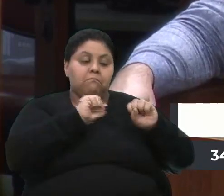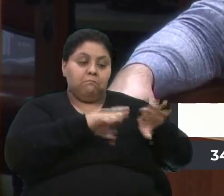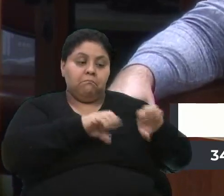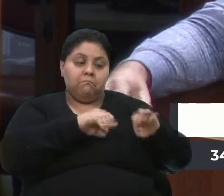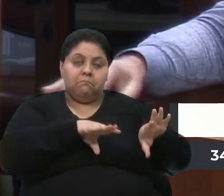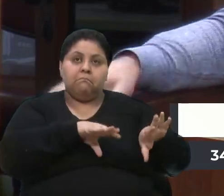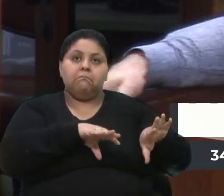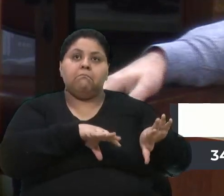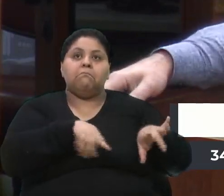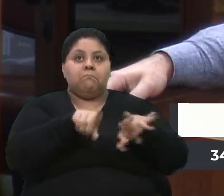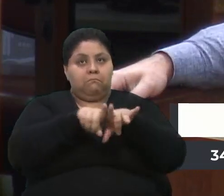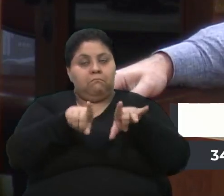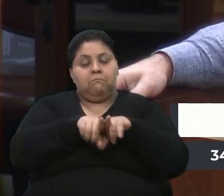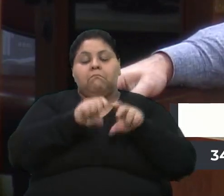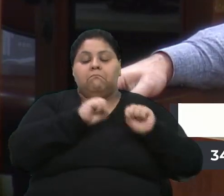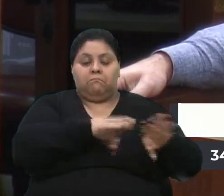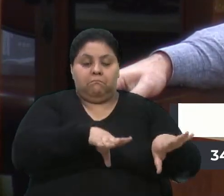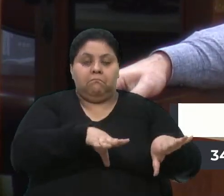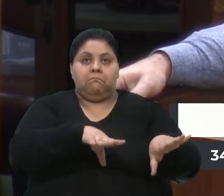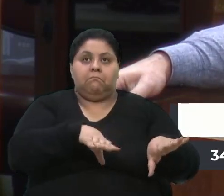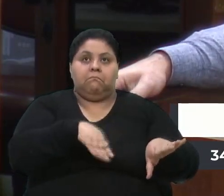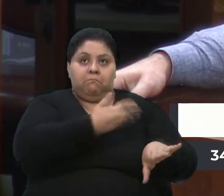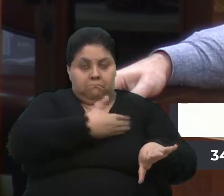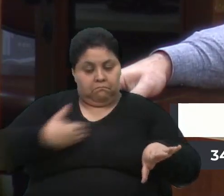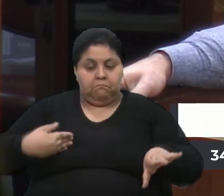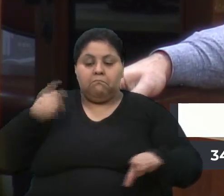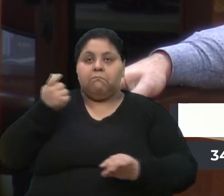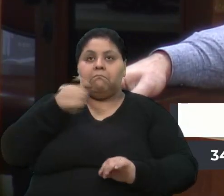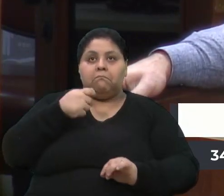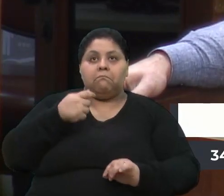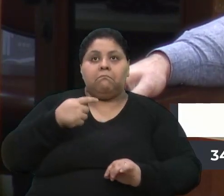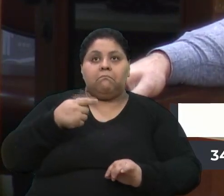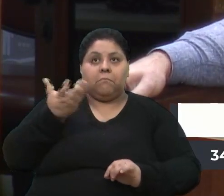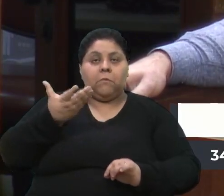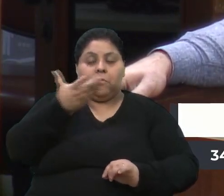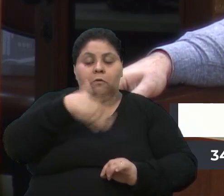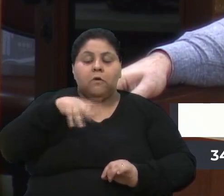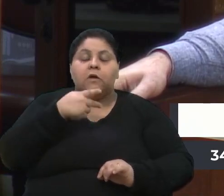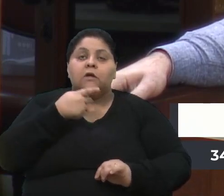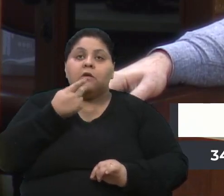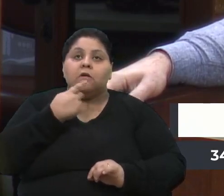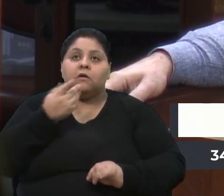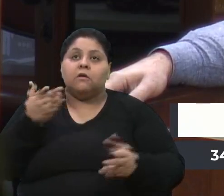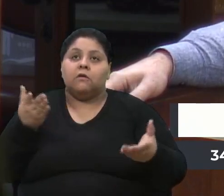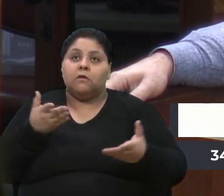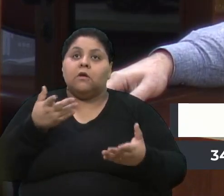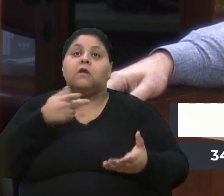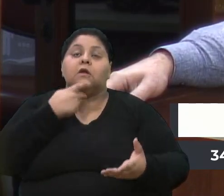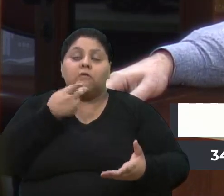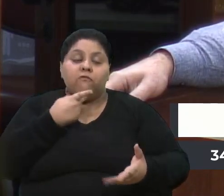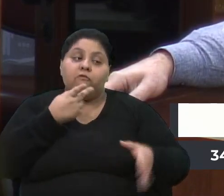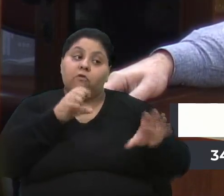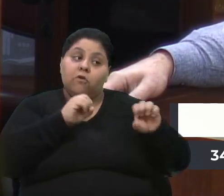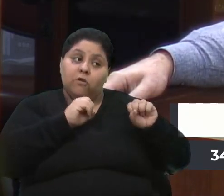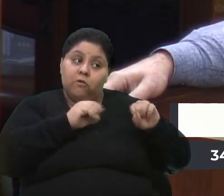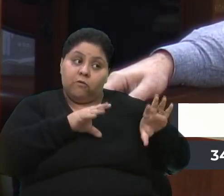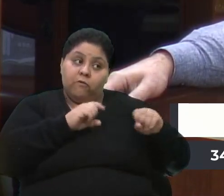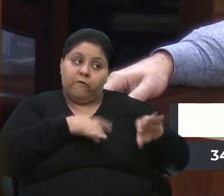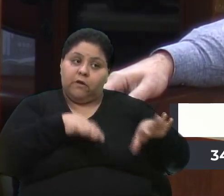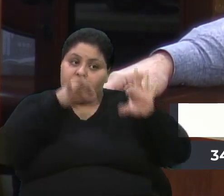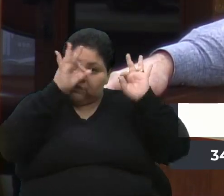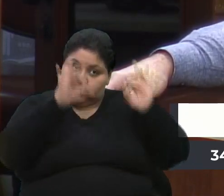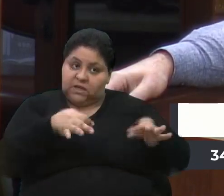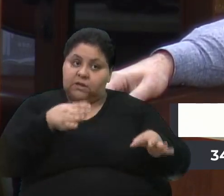educação pública municipal precisa. Mas eu quero falar de uma preocupação. Eu falo de educação com propriedade,